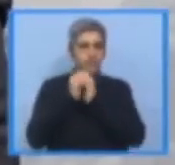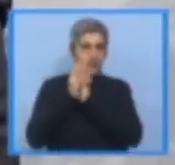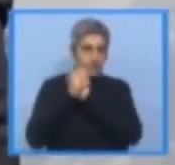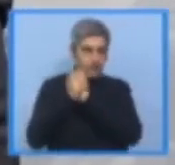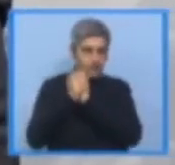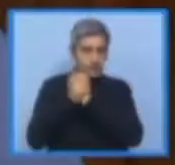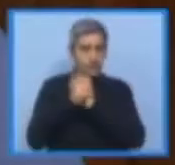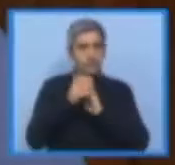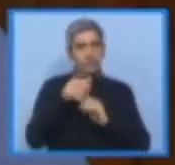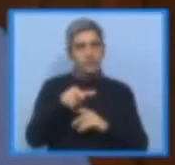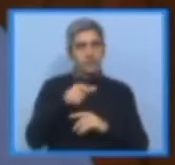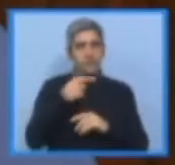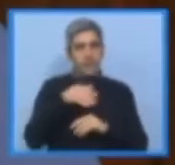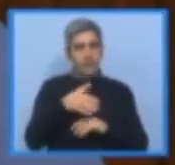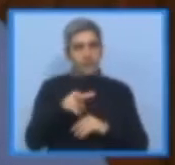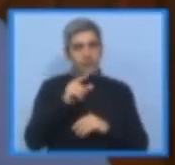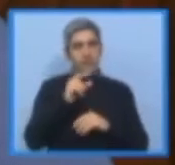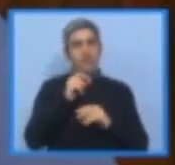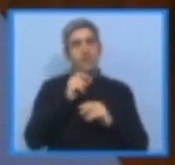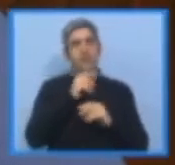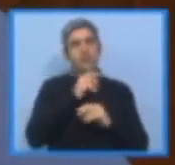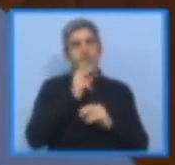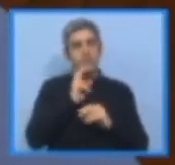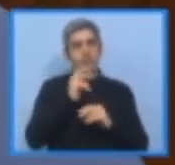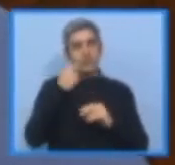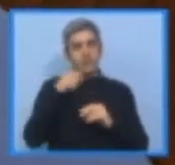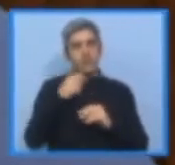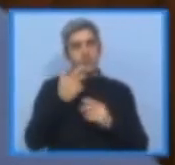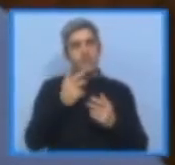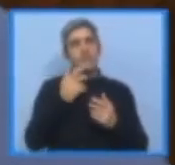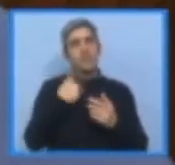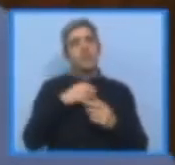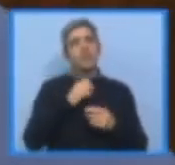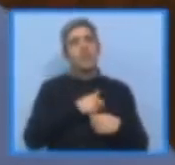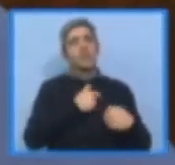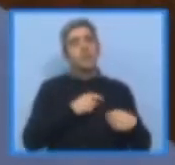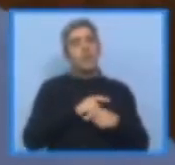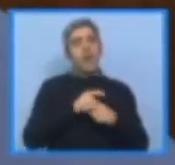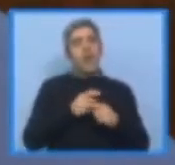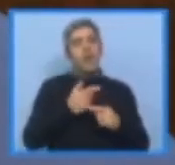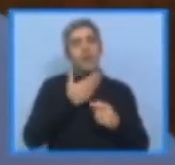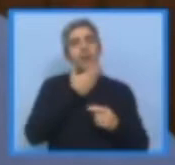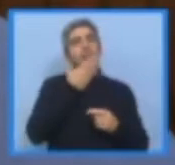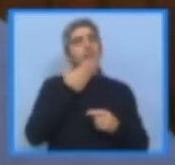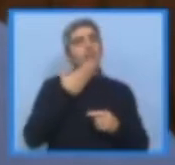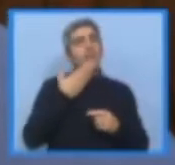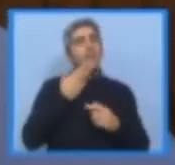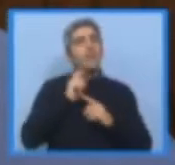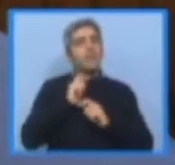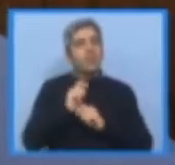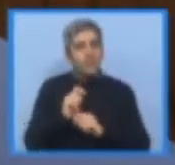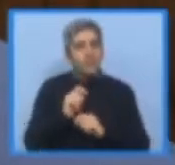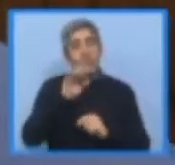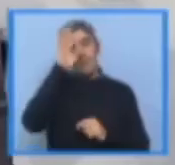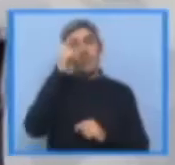e felicitar. Mas é exatamente pelo coração que nós somos apanhados, que somos cativados como ao príncipezinho, certo? E o Papa chama a atenção,